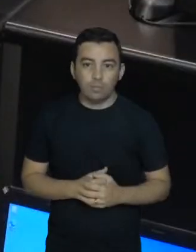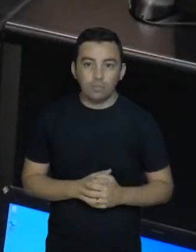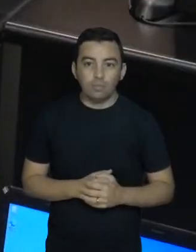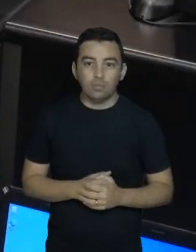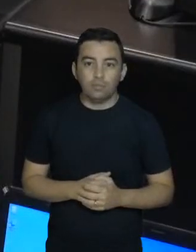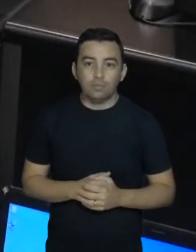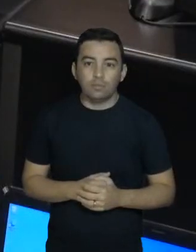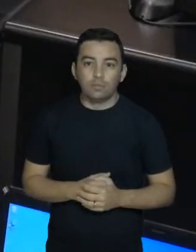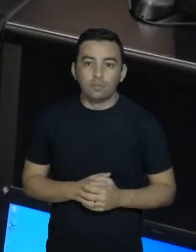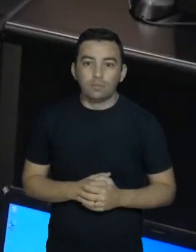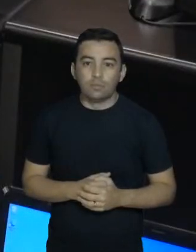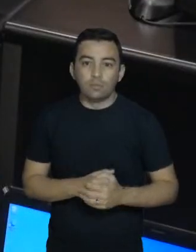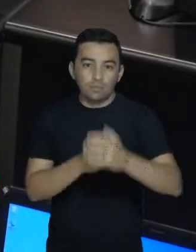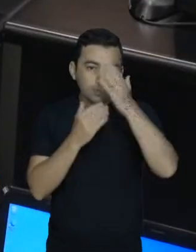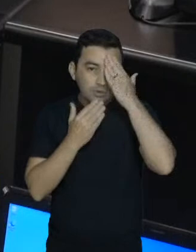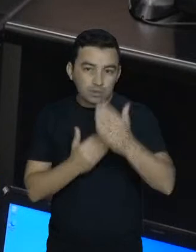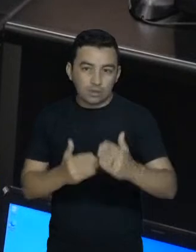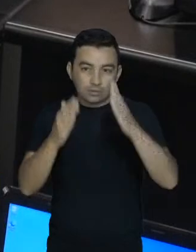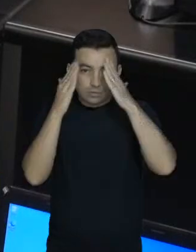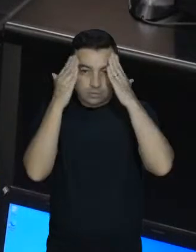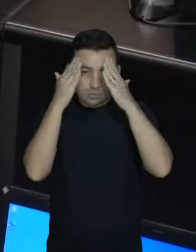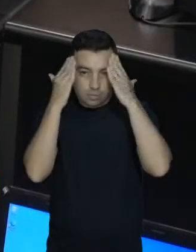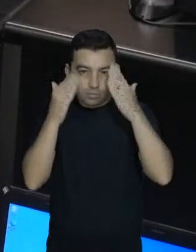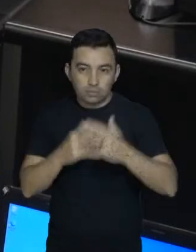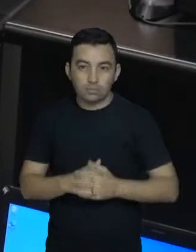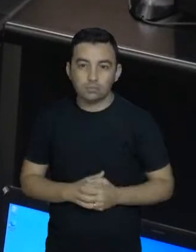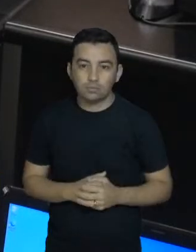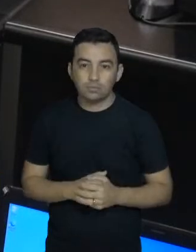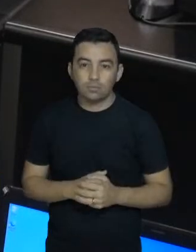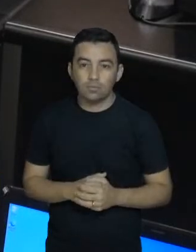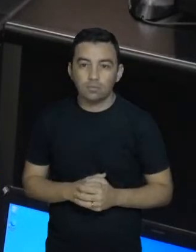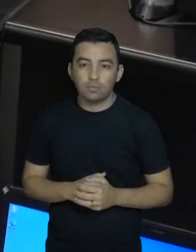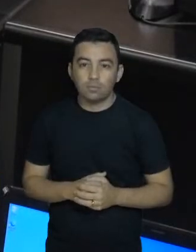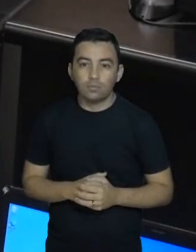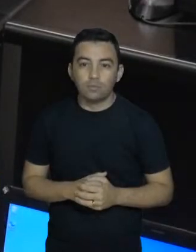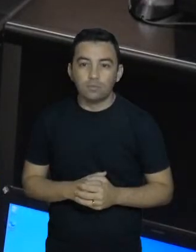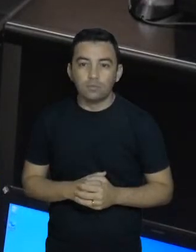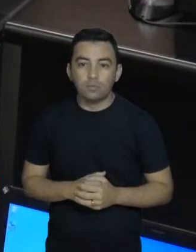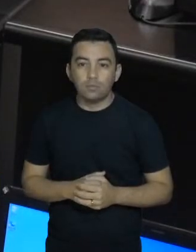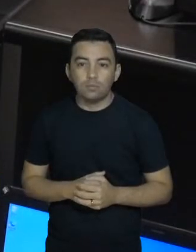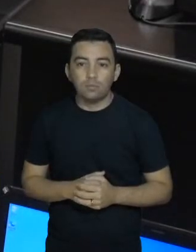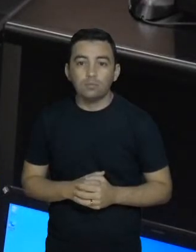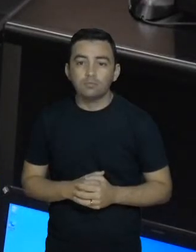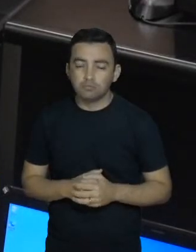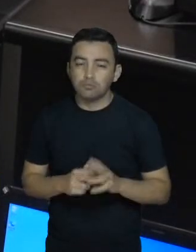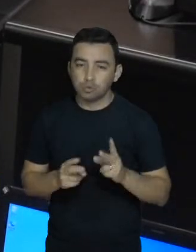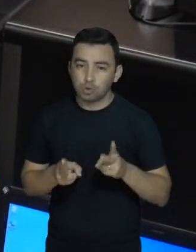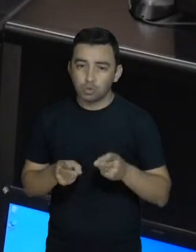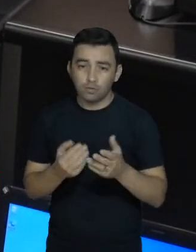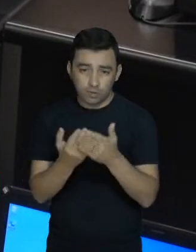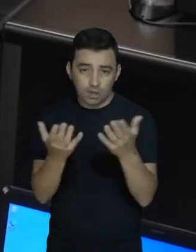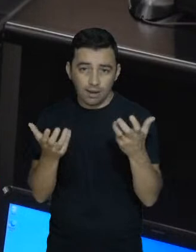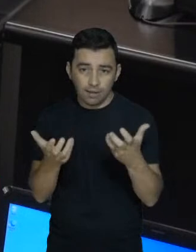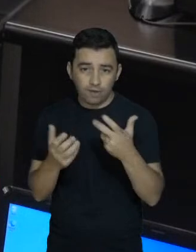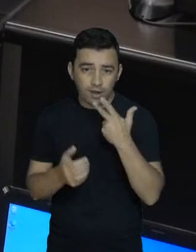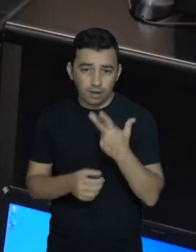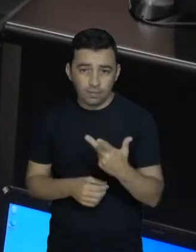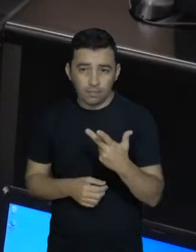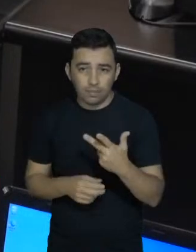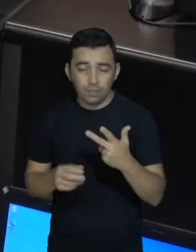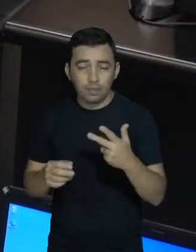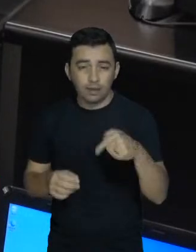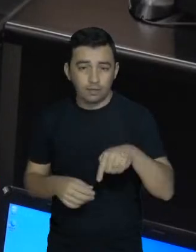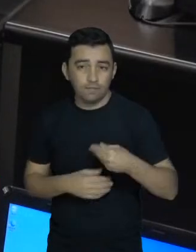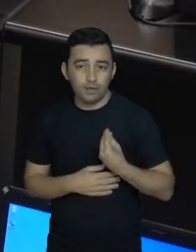Obrigado deputados Zé Milton a palavra continua a disposição dos deputados que estão presentes